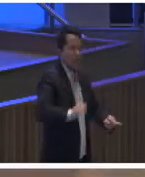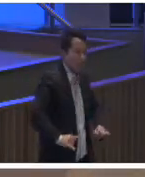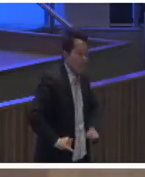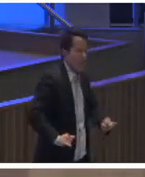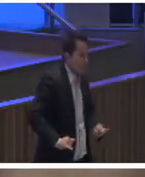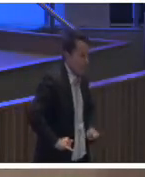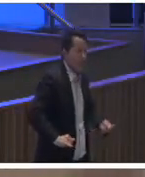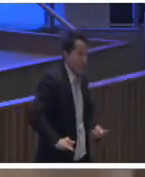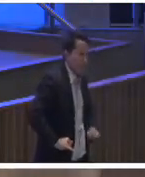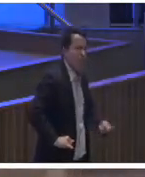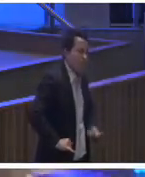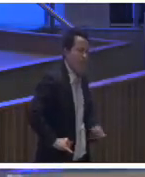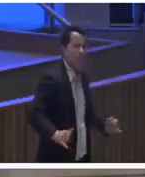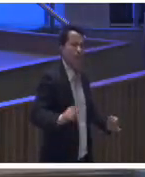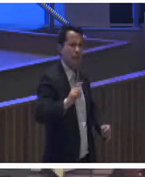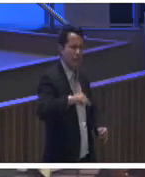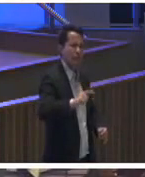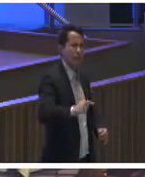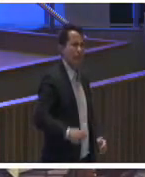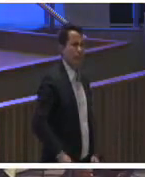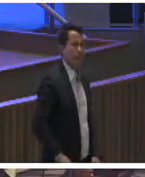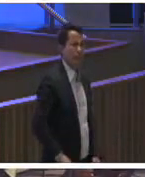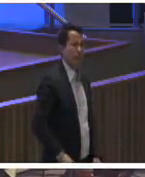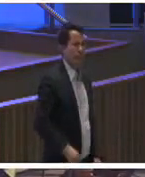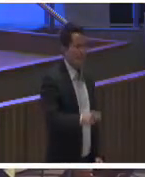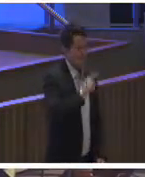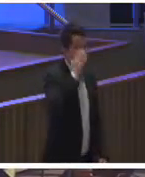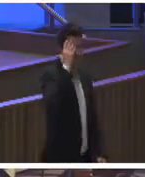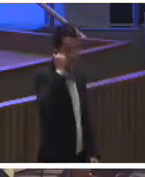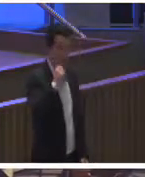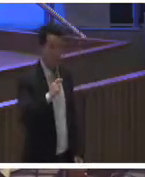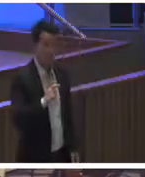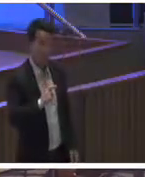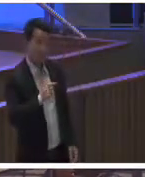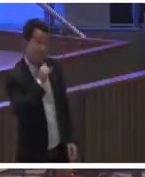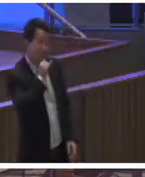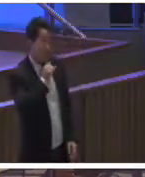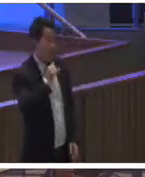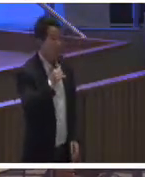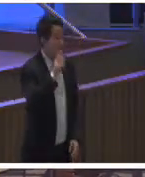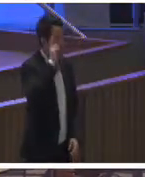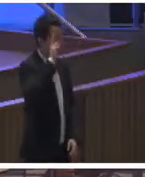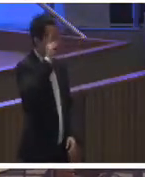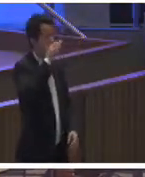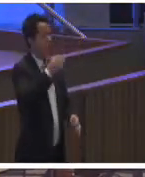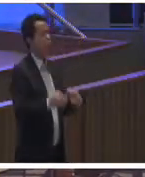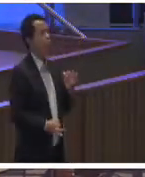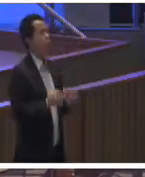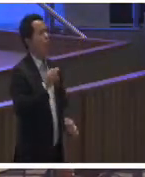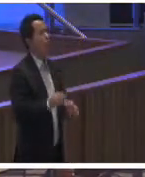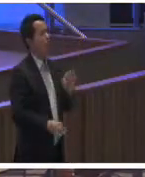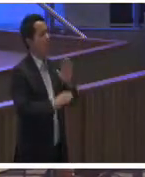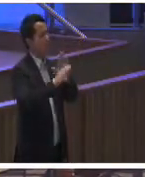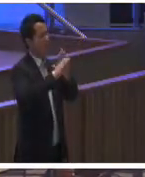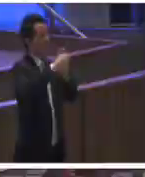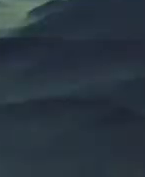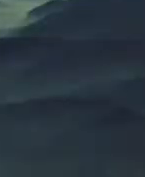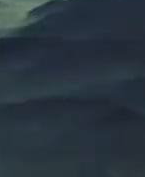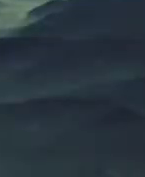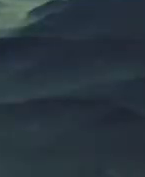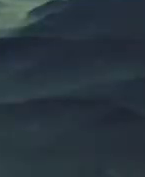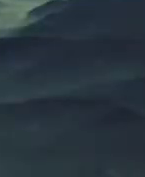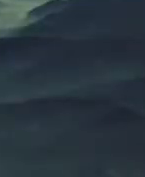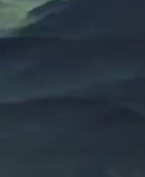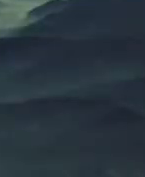maior exemplo que a gente tem com relação a essa questão está em Juízes capítulo 7, versículo 1, onde